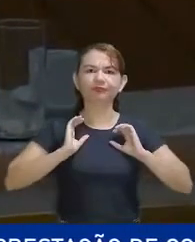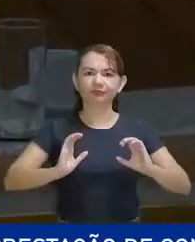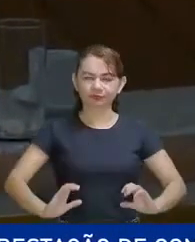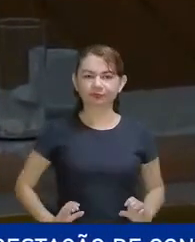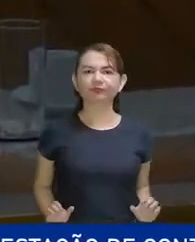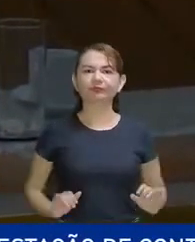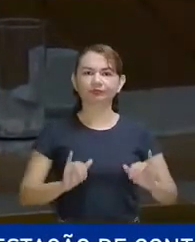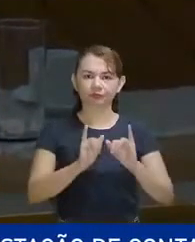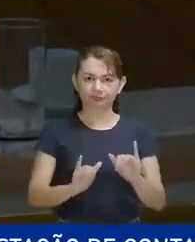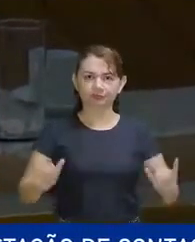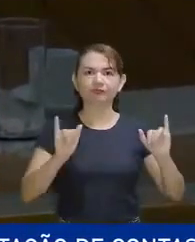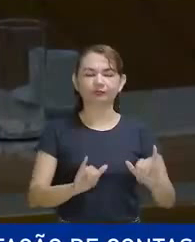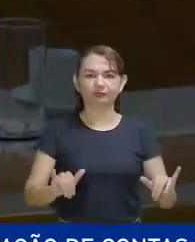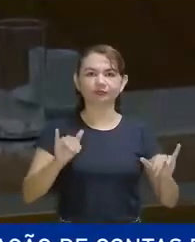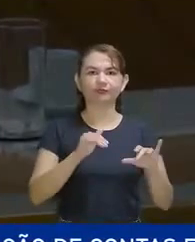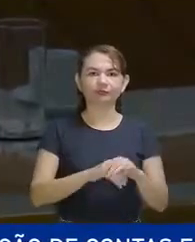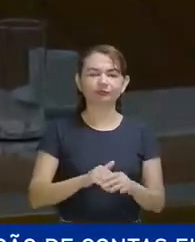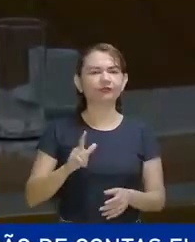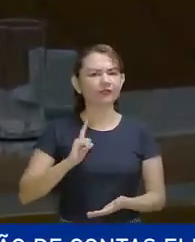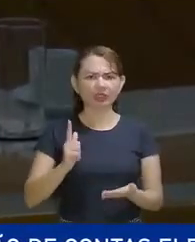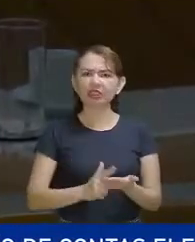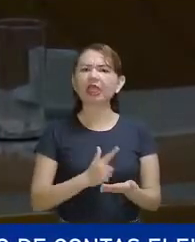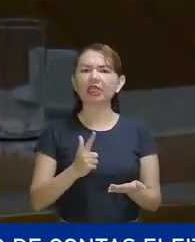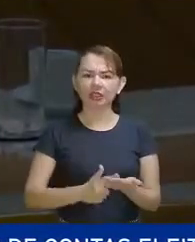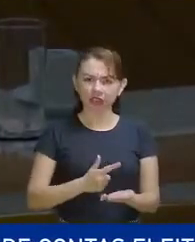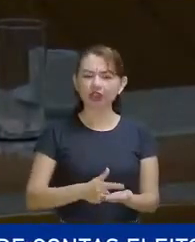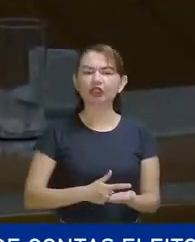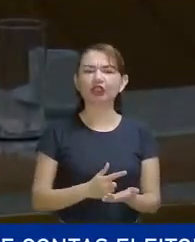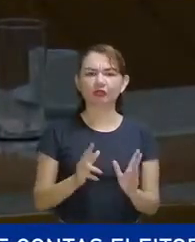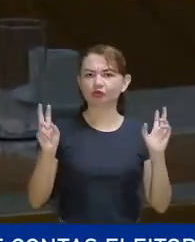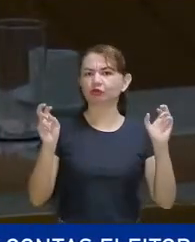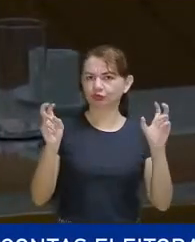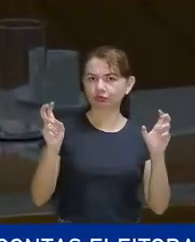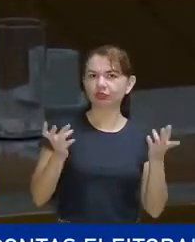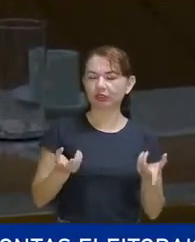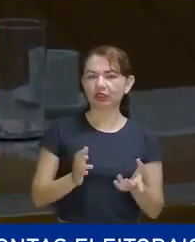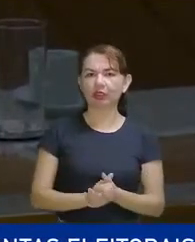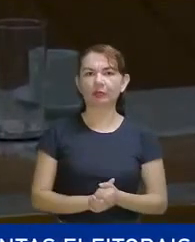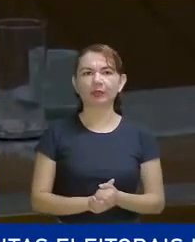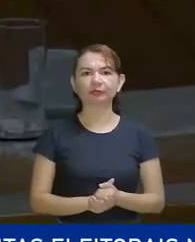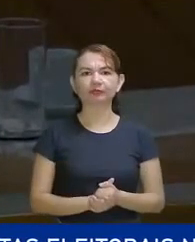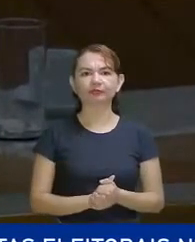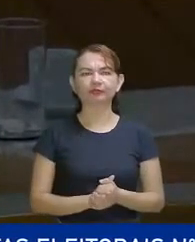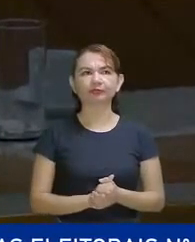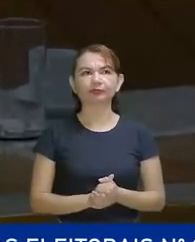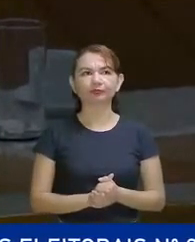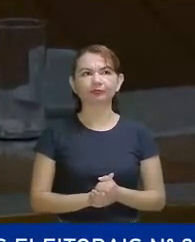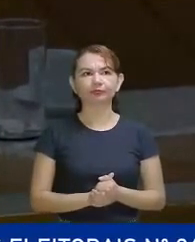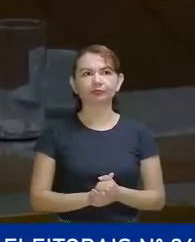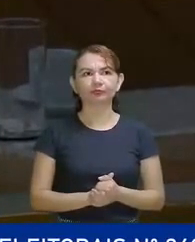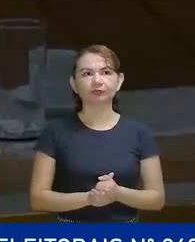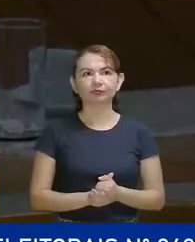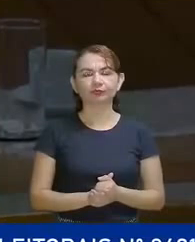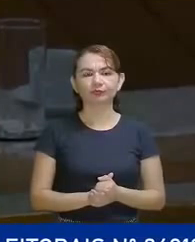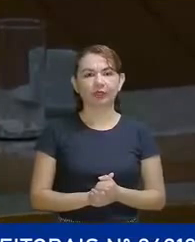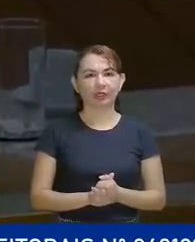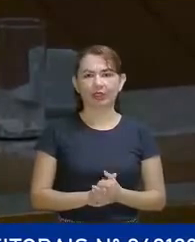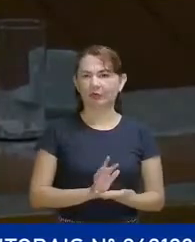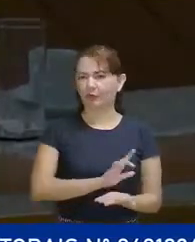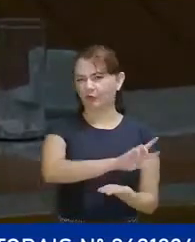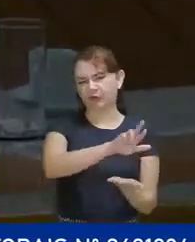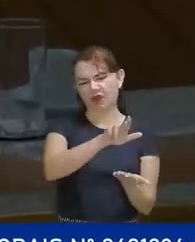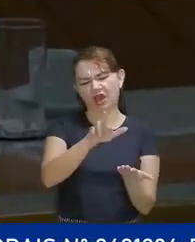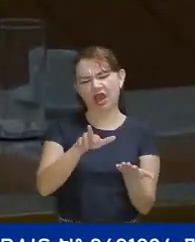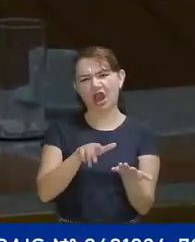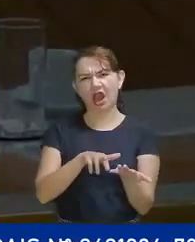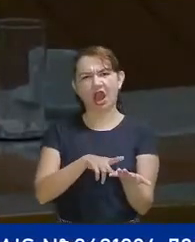até palestra, tem livros escritos sobre o papel de coordenador de campanha. O papel de um coordenador de campanha, ele é um papel múltiplo, você não